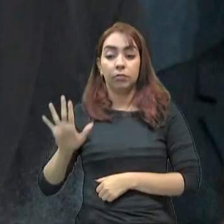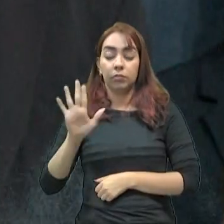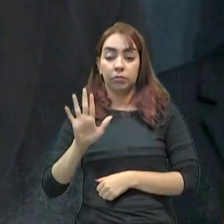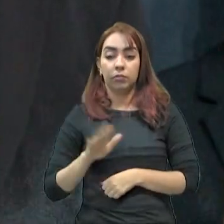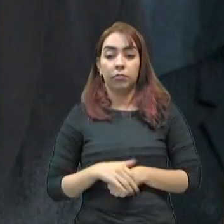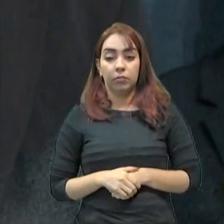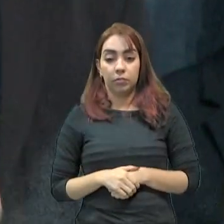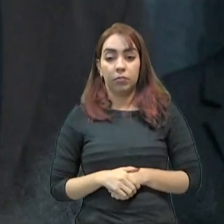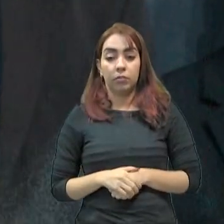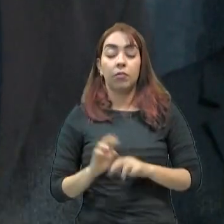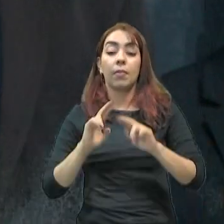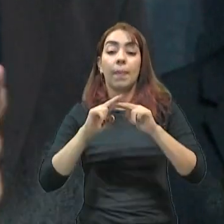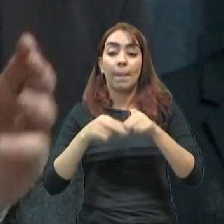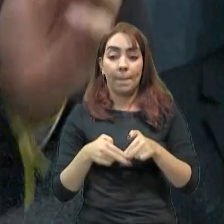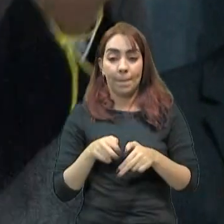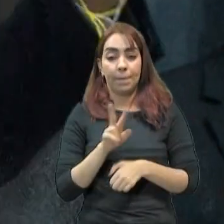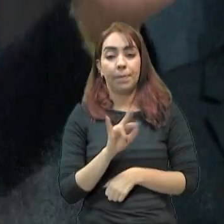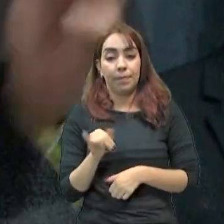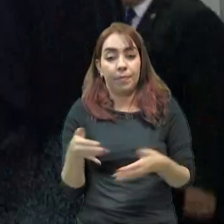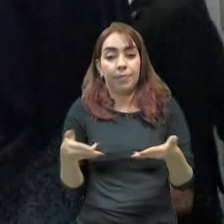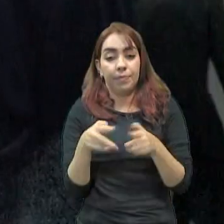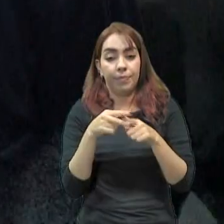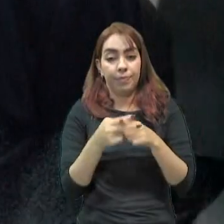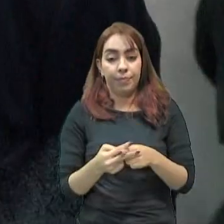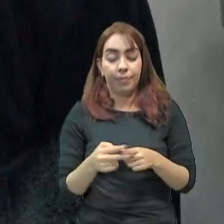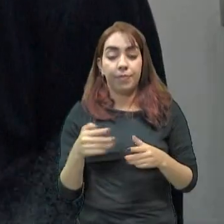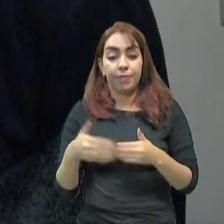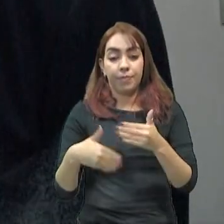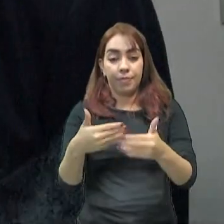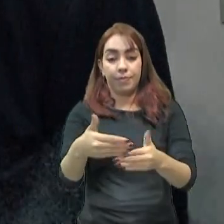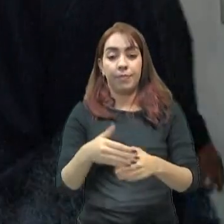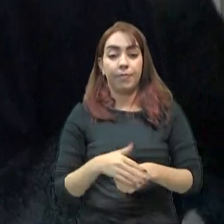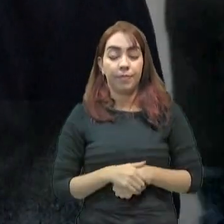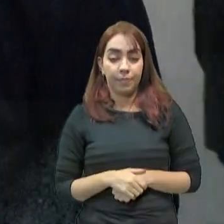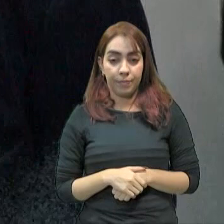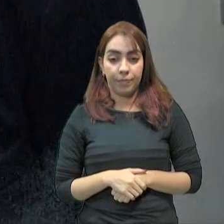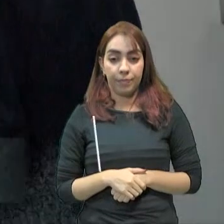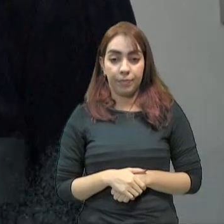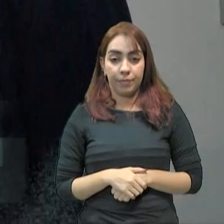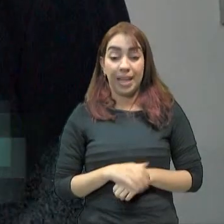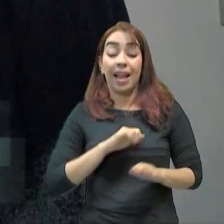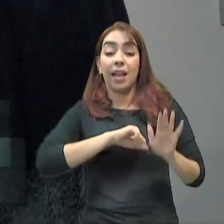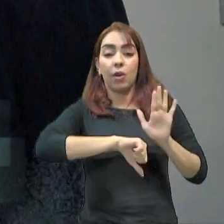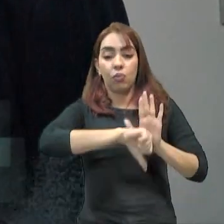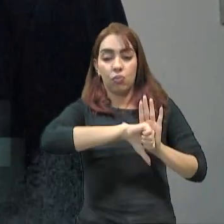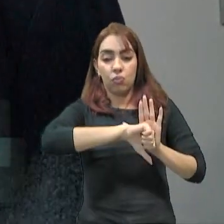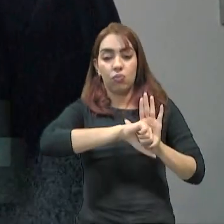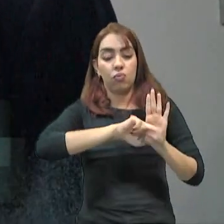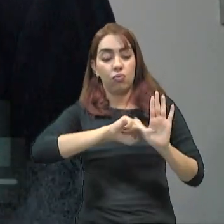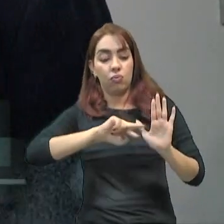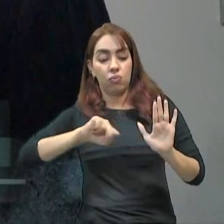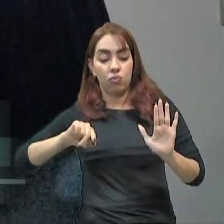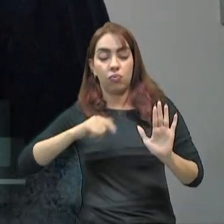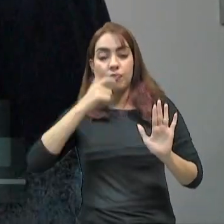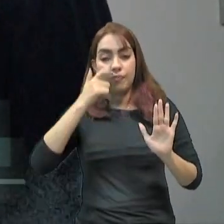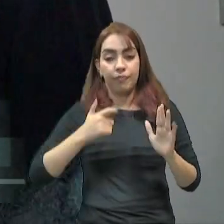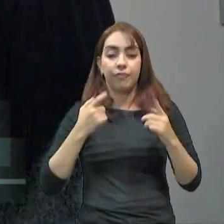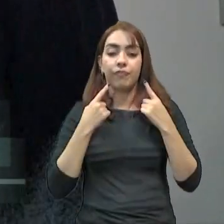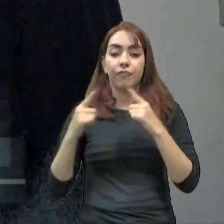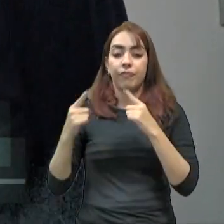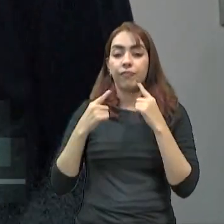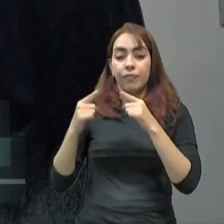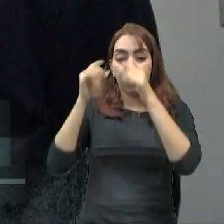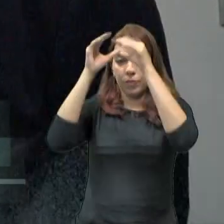inconformidades passam a ser corrigidas ela tinha várias ilegalidades nós denunciamos essas ilegalidades ao Conselho Nacional de